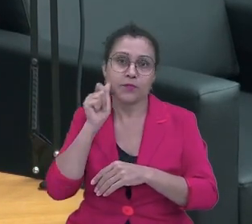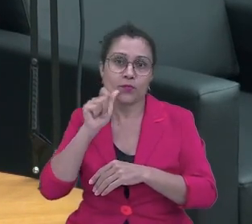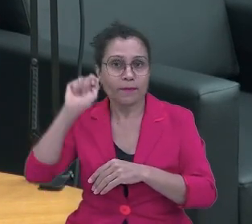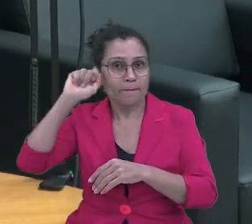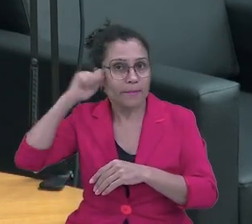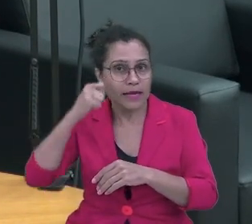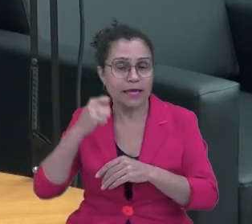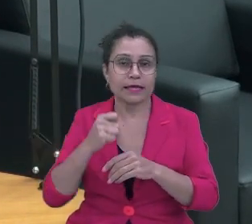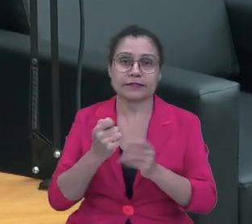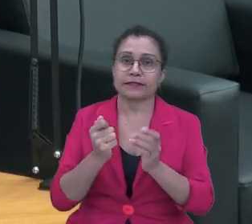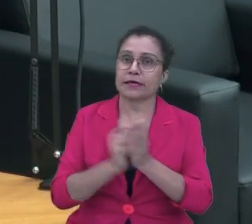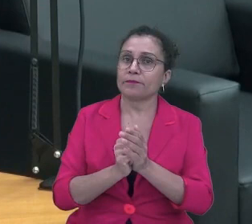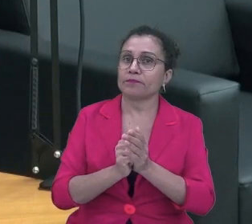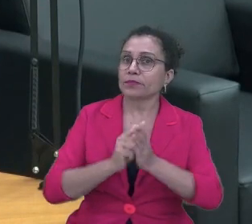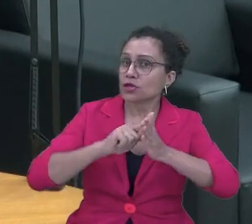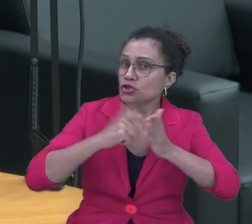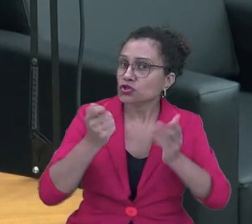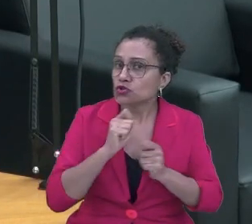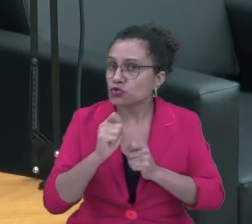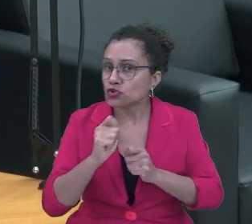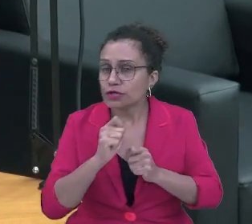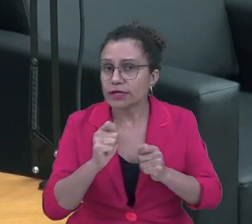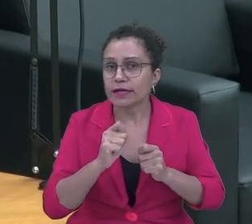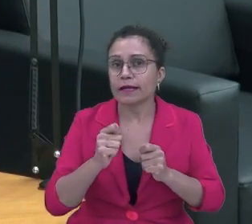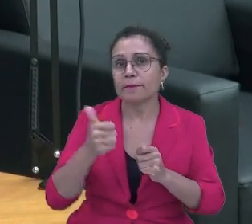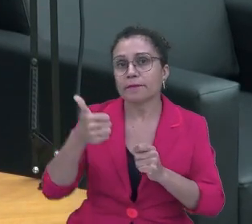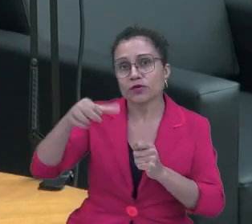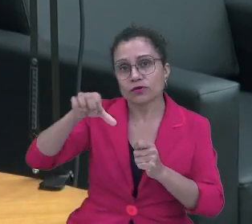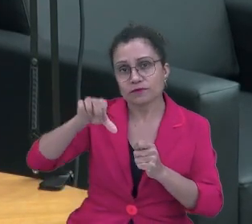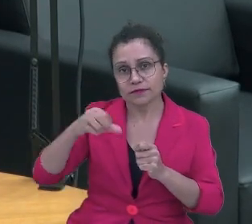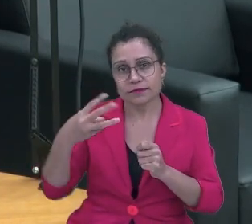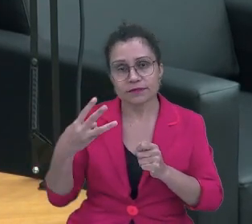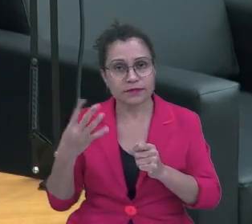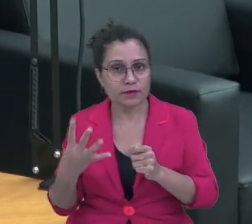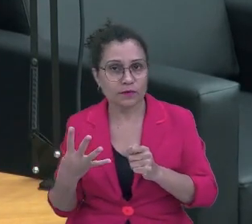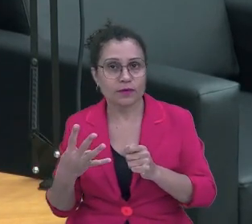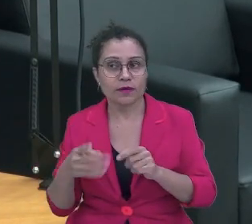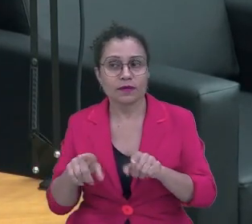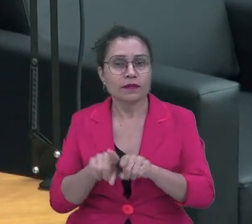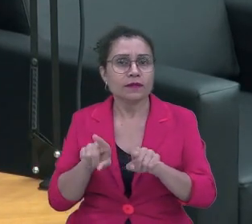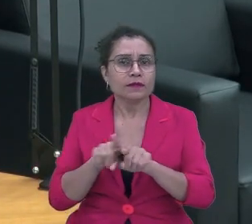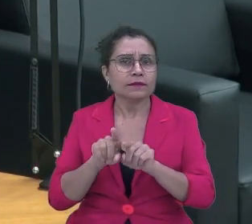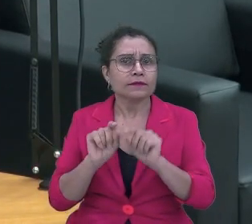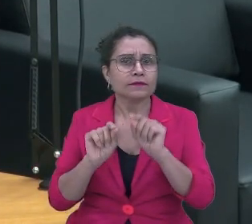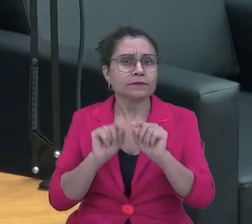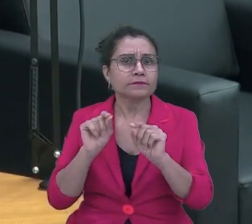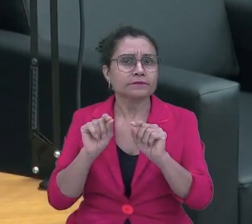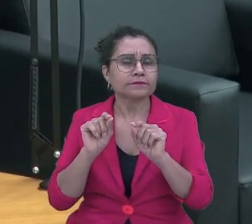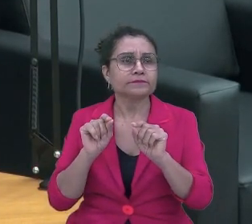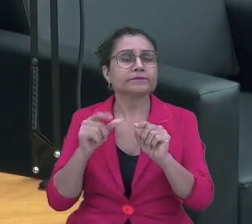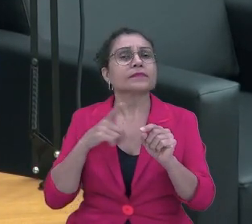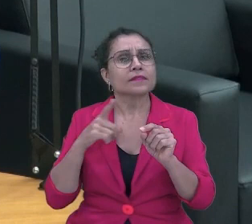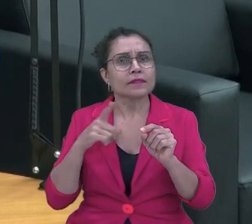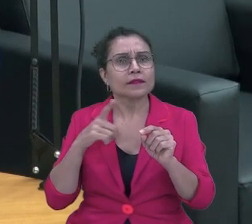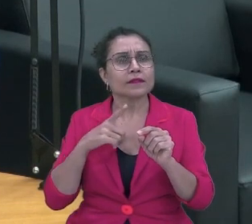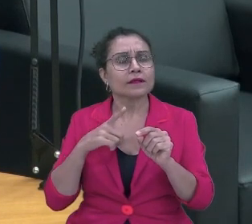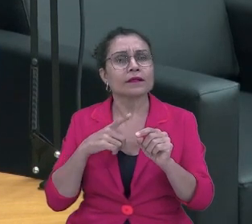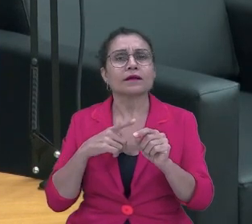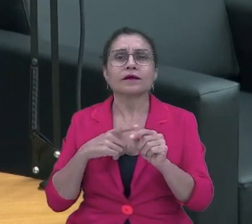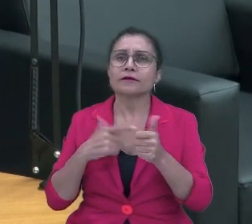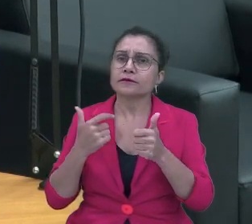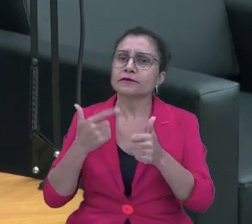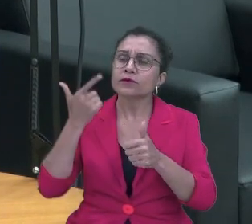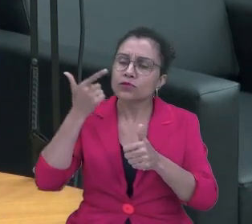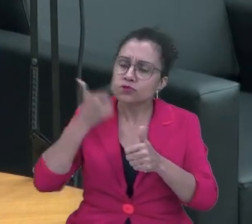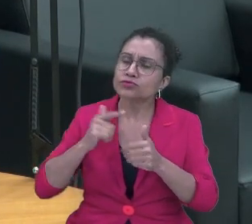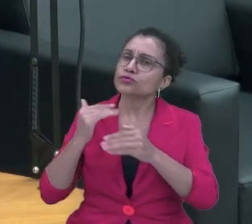jornalista, estudada à época, isso nós estamos falando já de 1934, e dizer que sigamos ainda